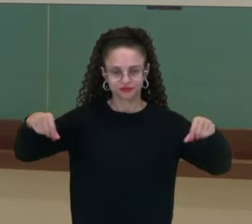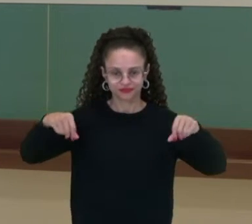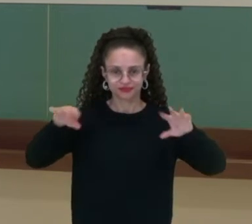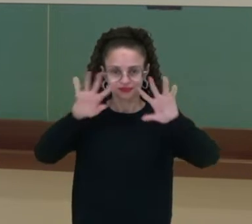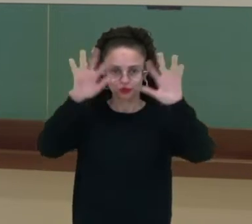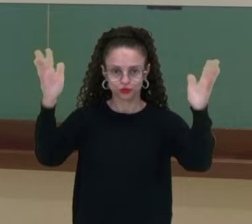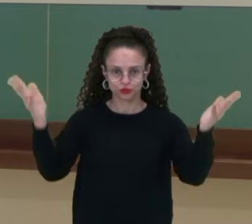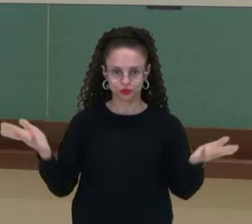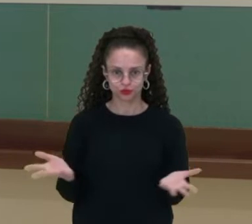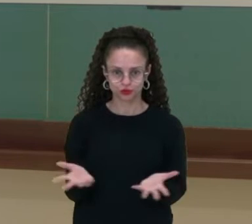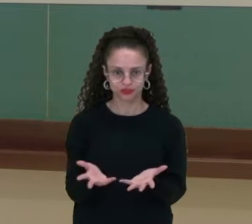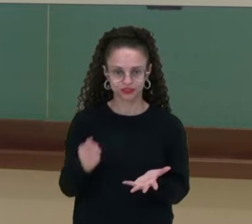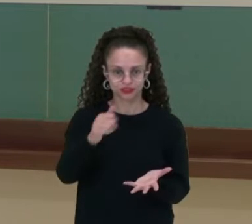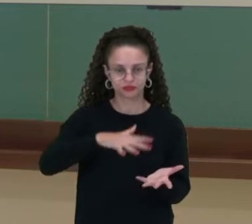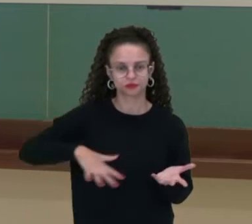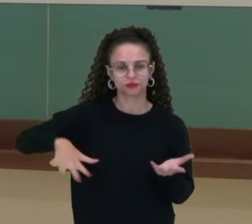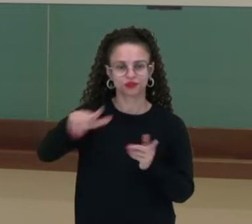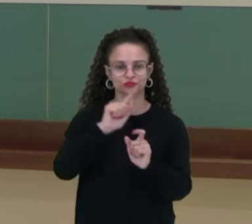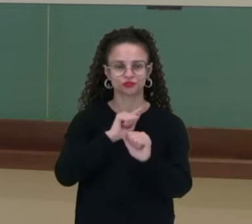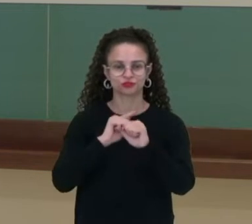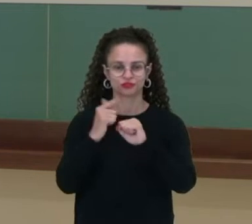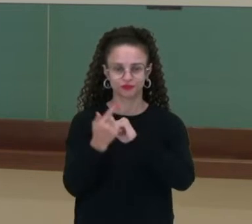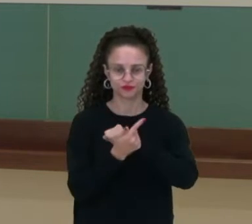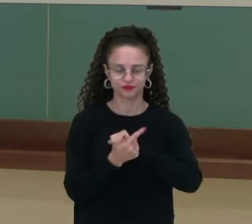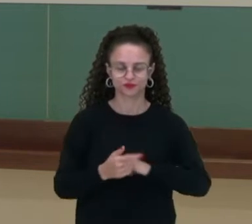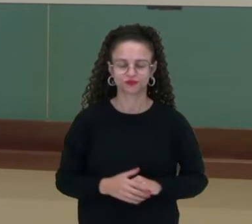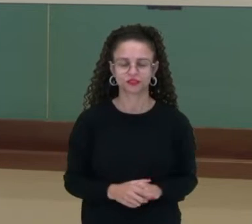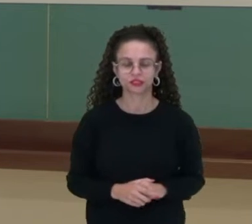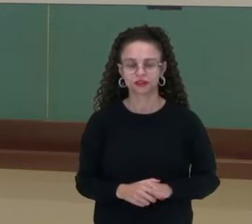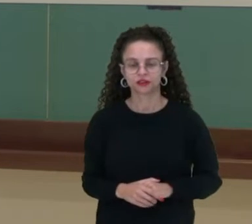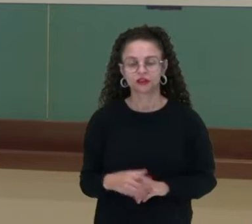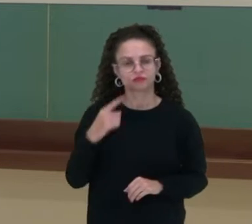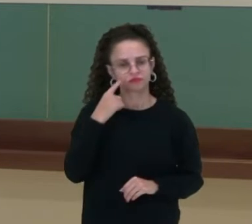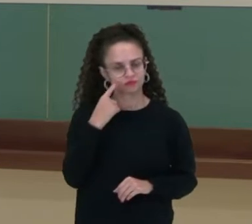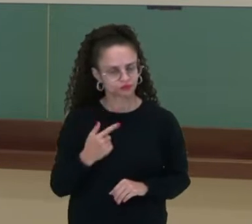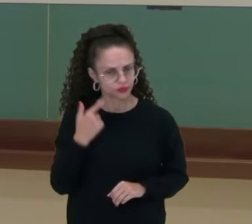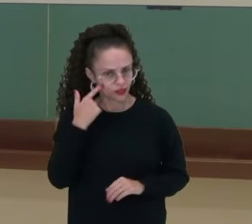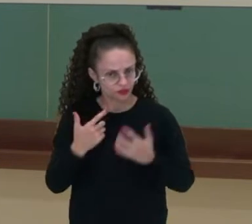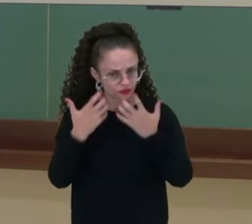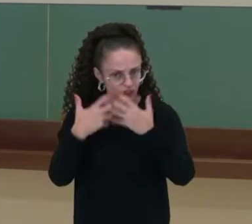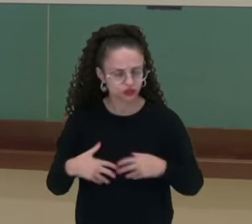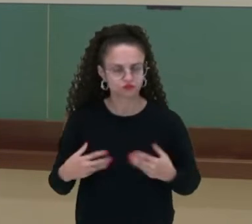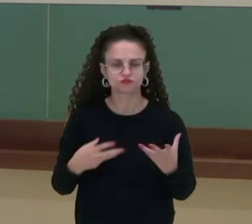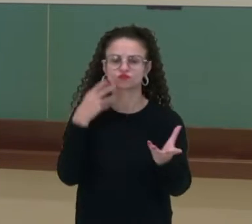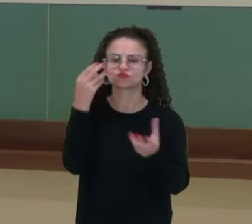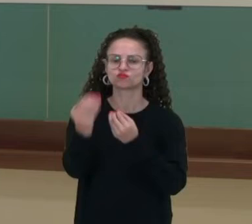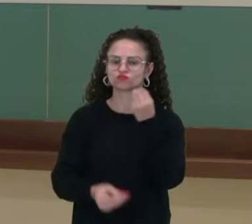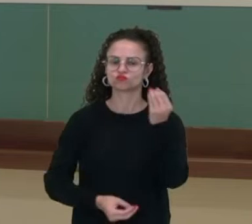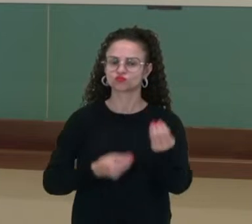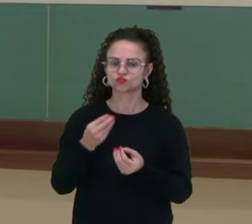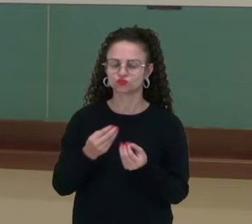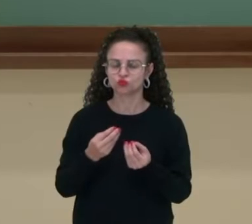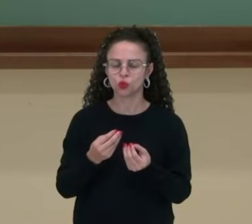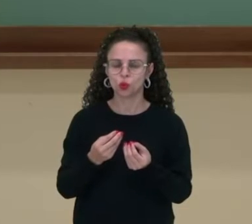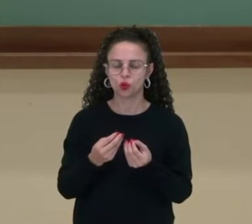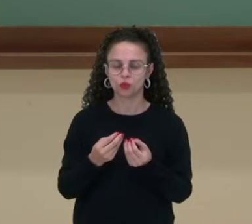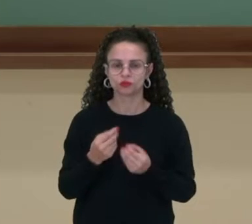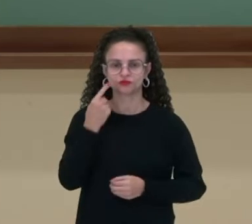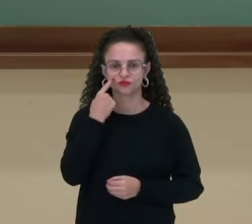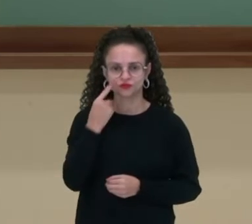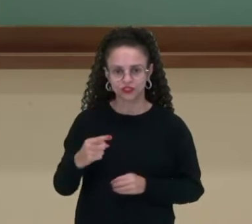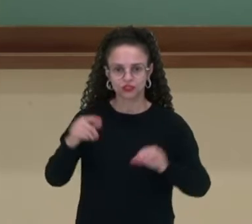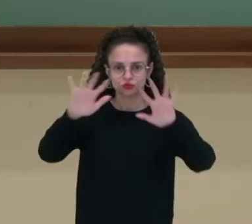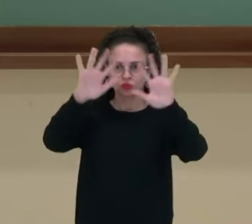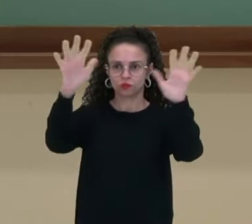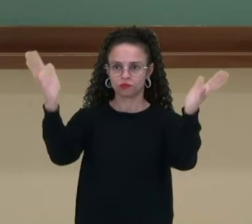né, do espaço geográfico, ok? Muito bem, vamos refletir então, né, como que nós podemos localizar o Brasil no planeta.